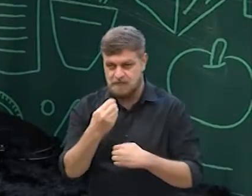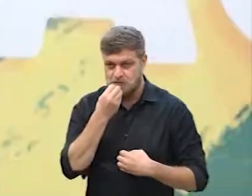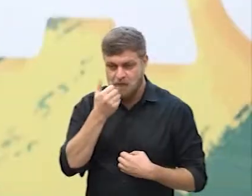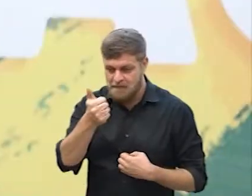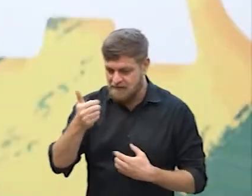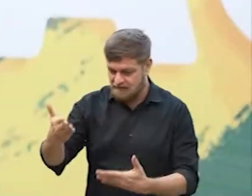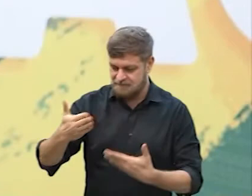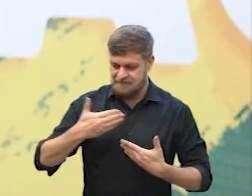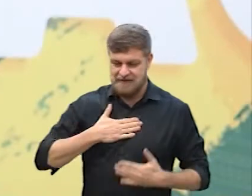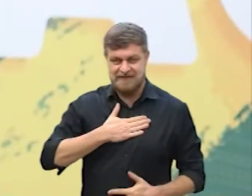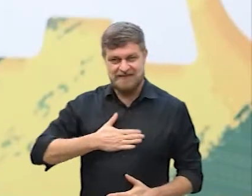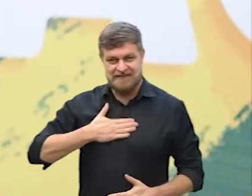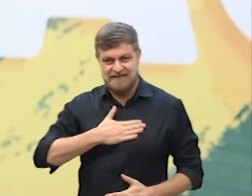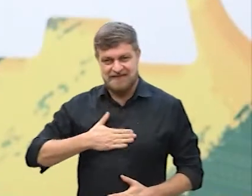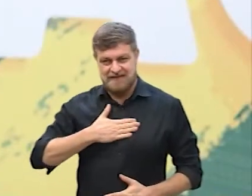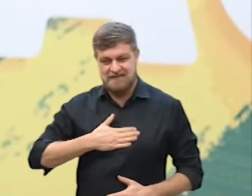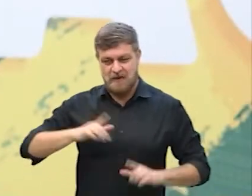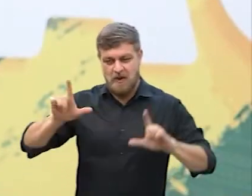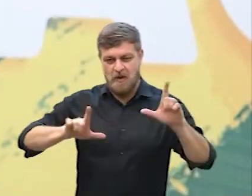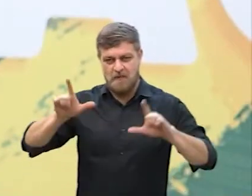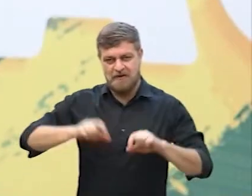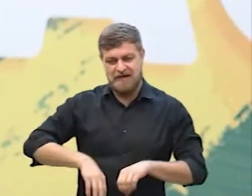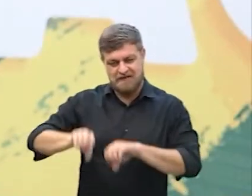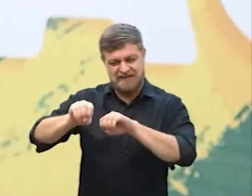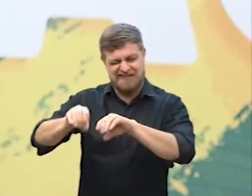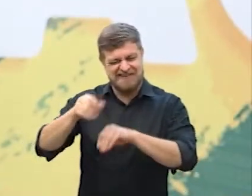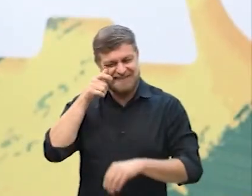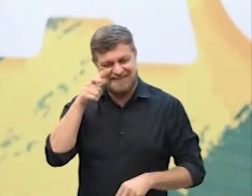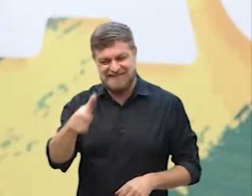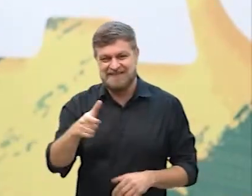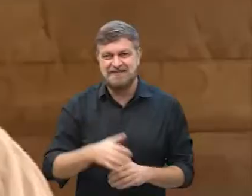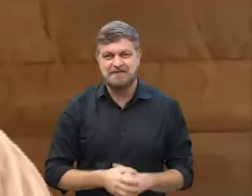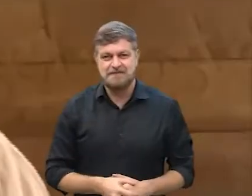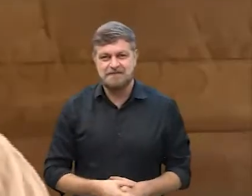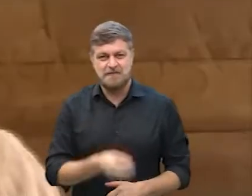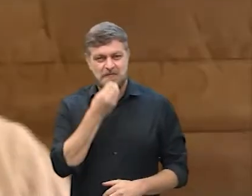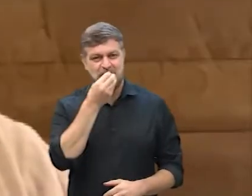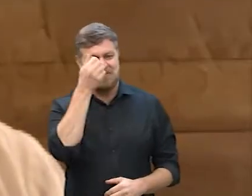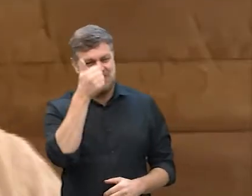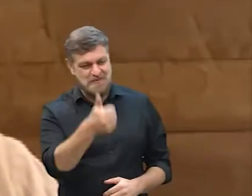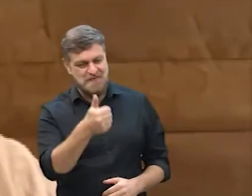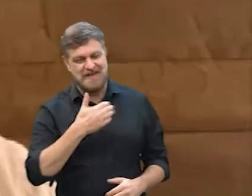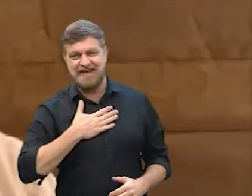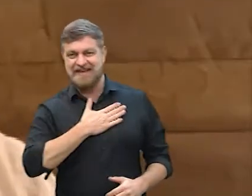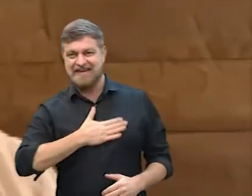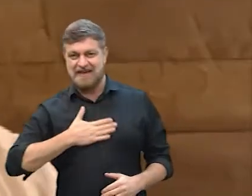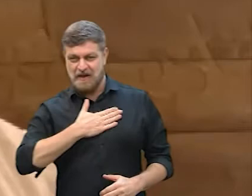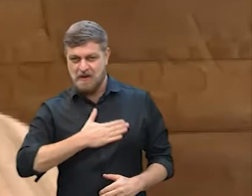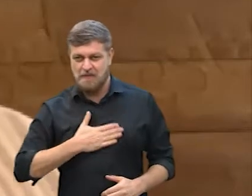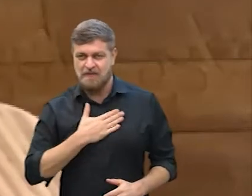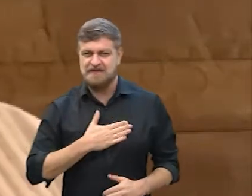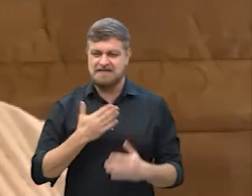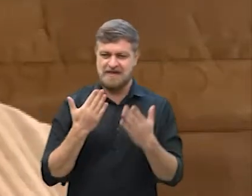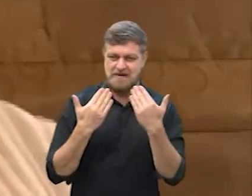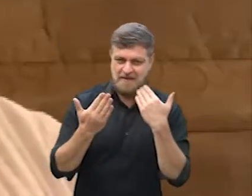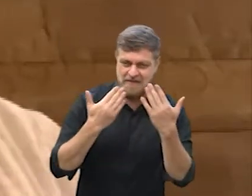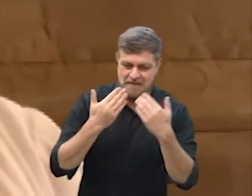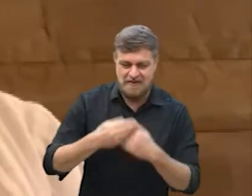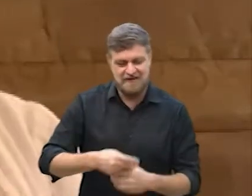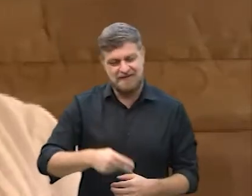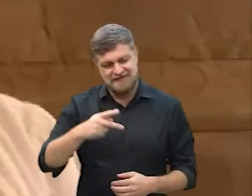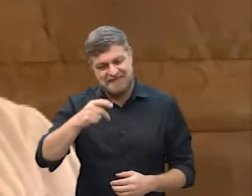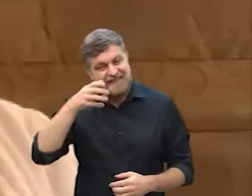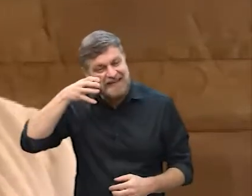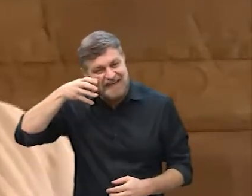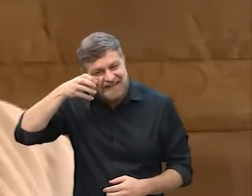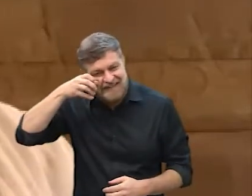conosco aqui no quadro De Olho na Educação, professora. Tudo bem, um prazer falar com você, André,